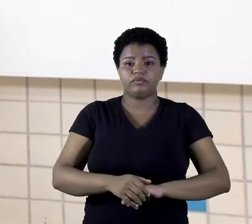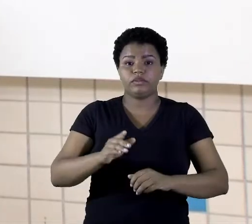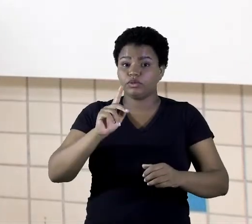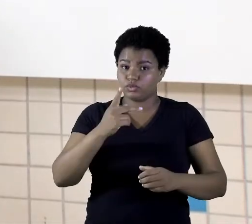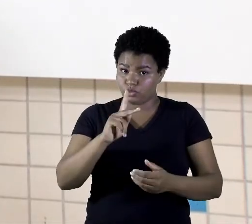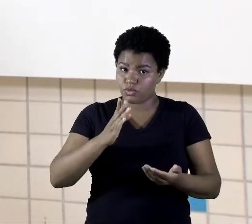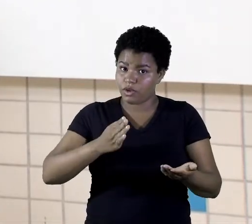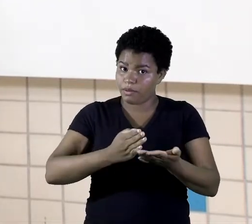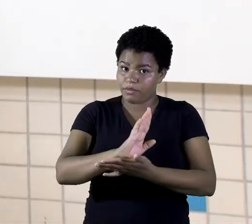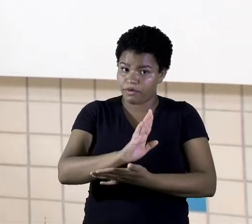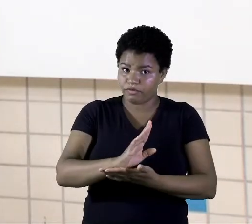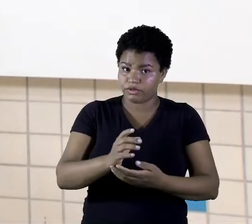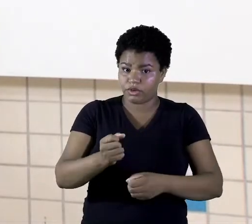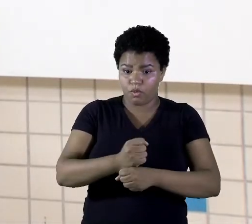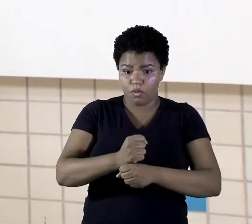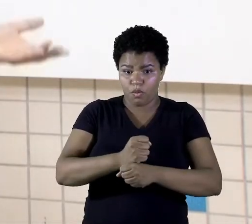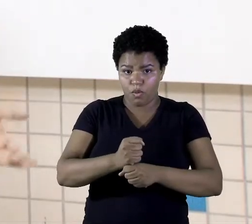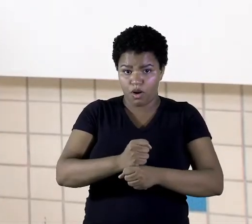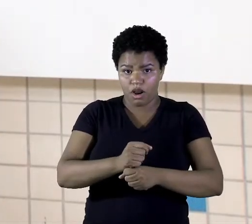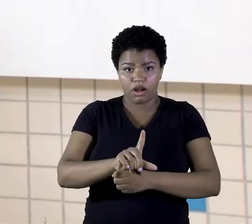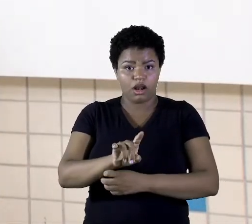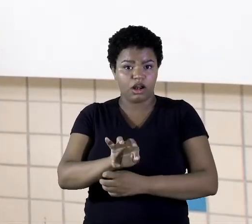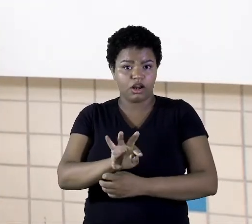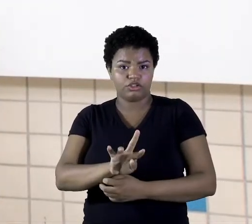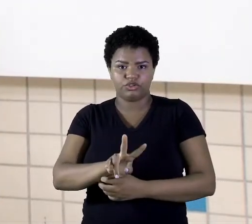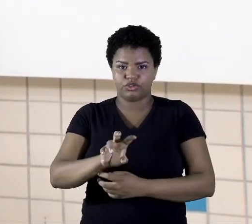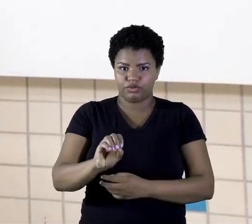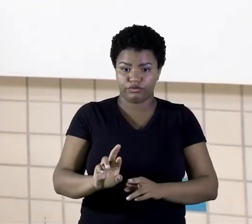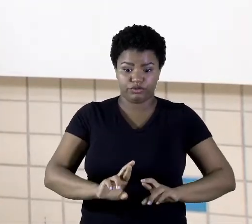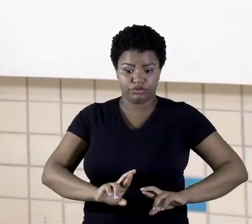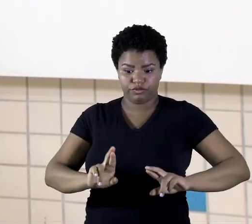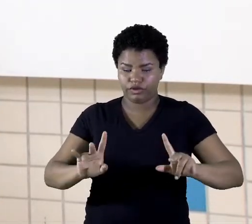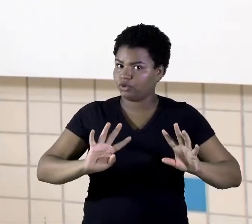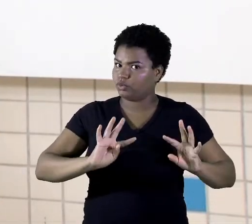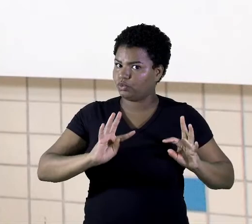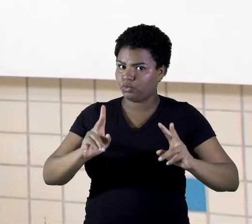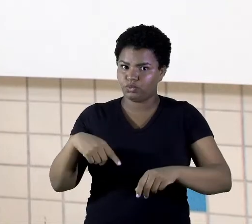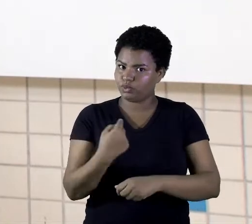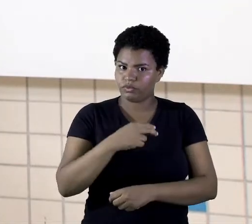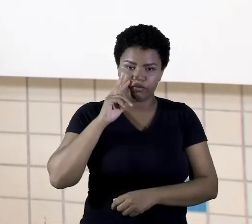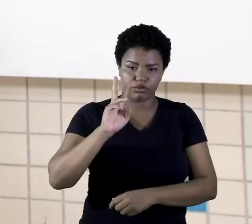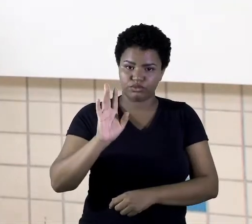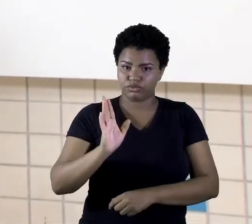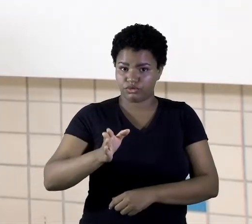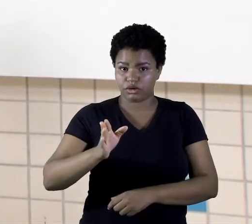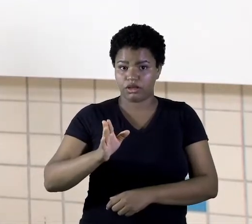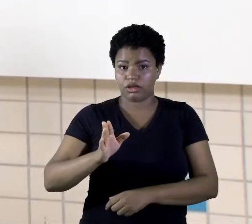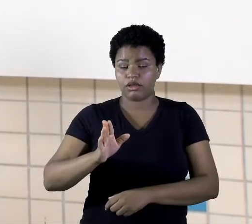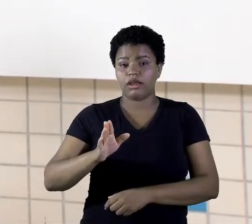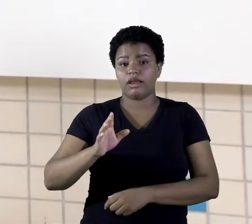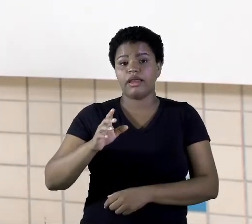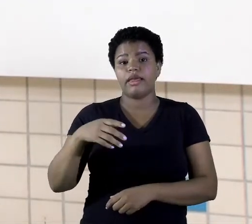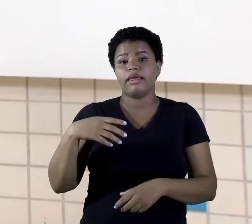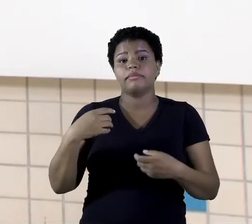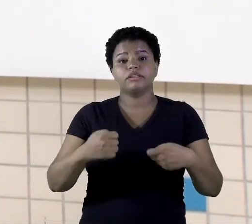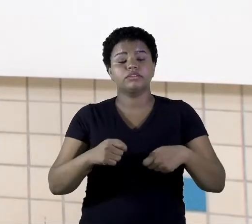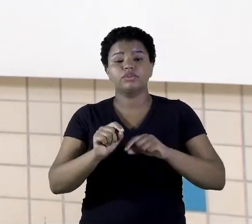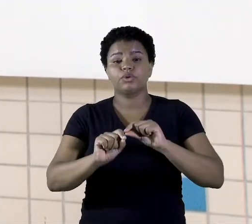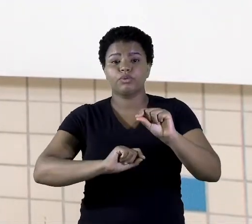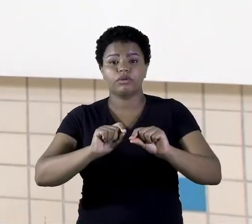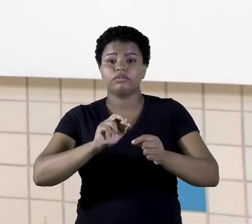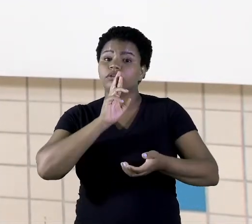buscar a atividade. E quem busca atividade na escola tem o prazo de entregar ela,